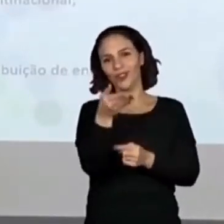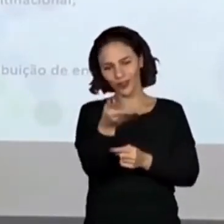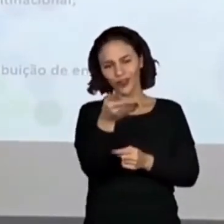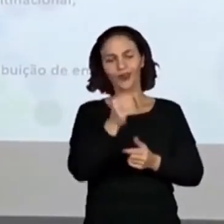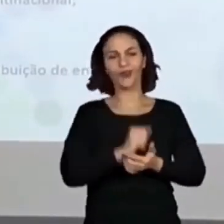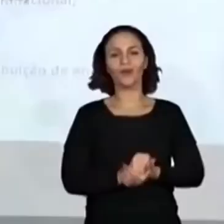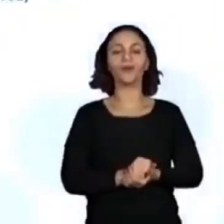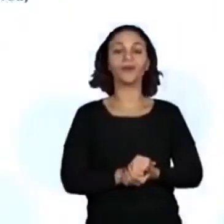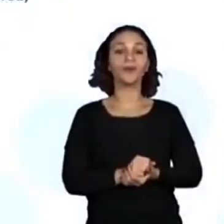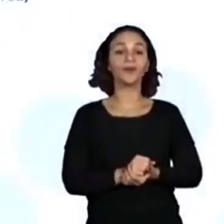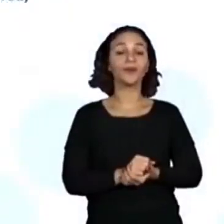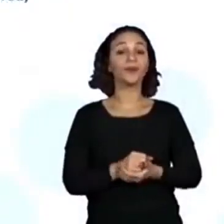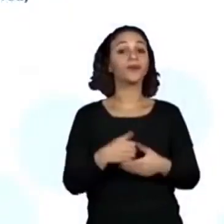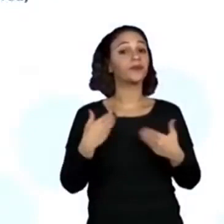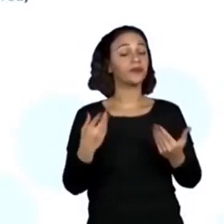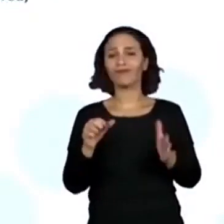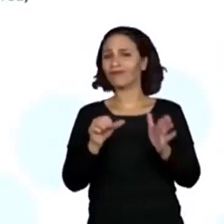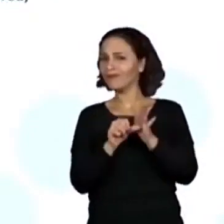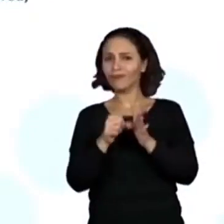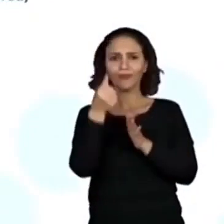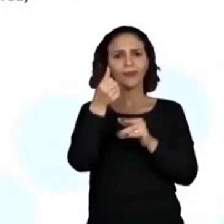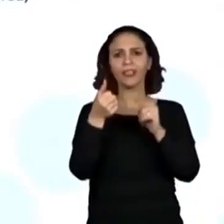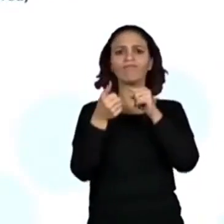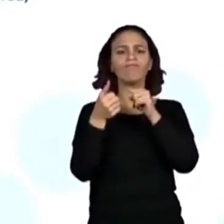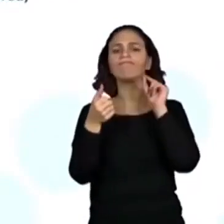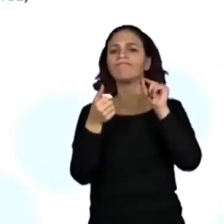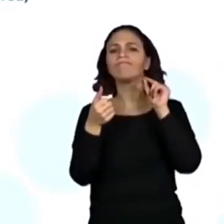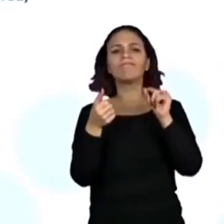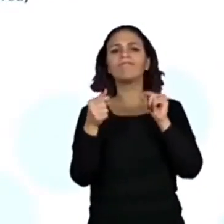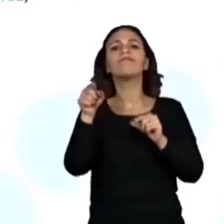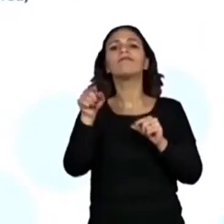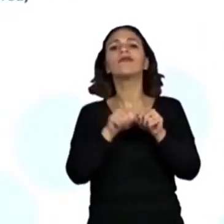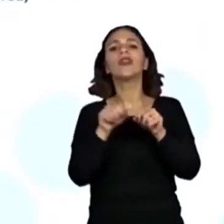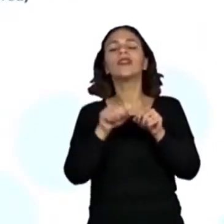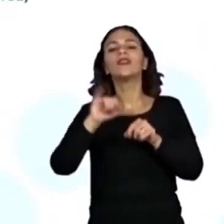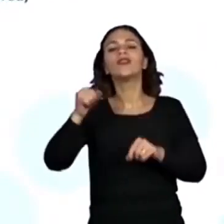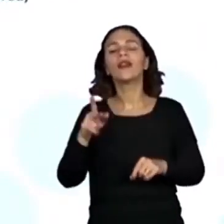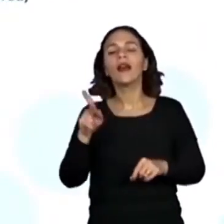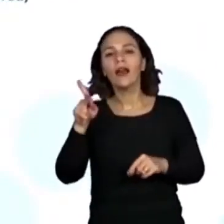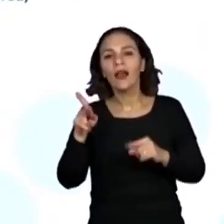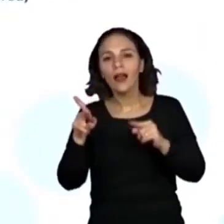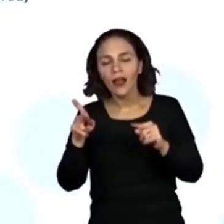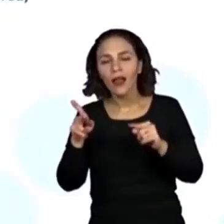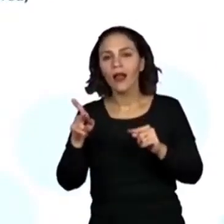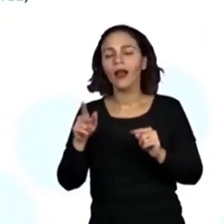de governo, né? Então, a primeira coisa que Juscelino fez foi